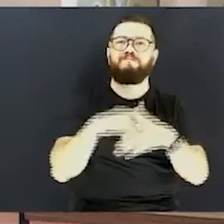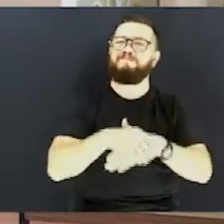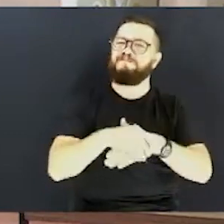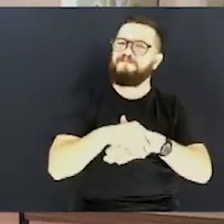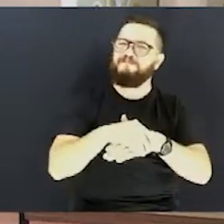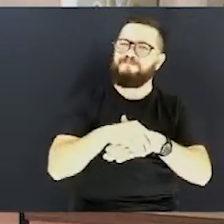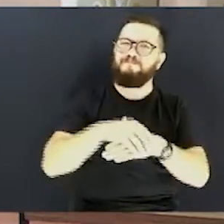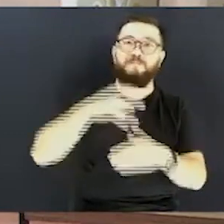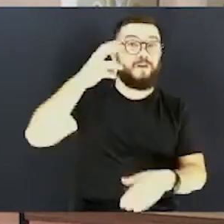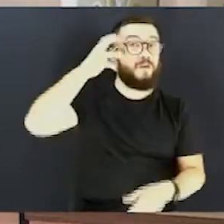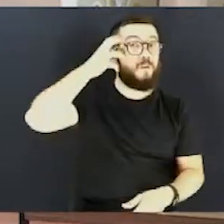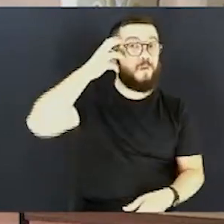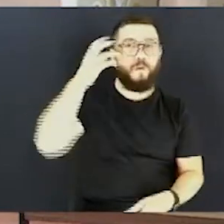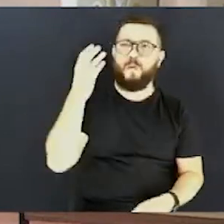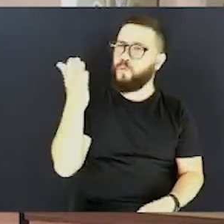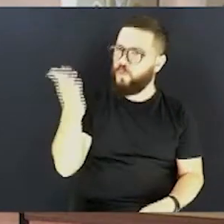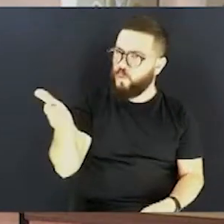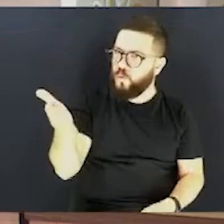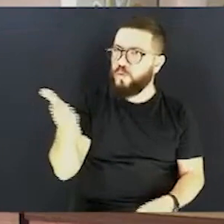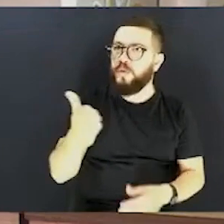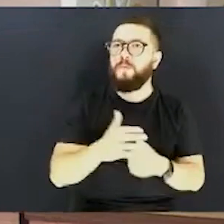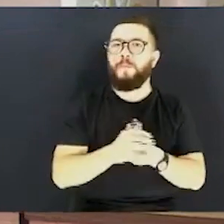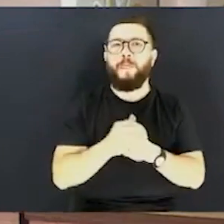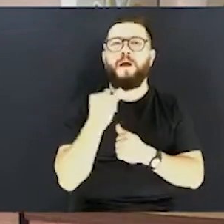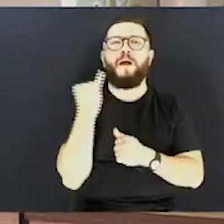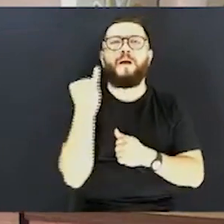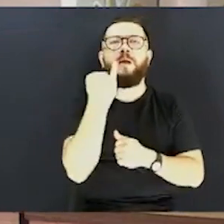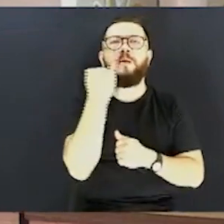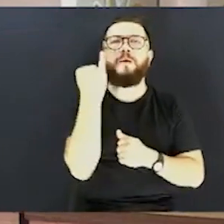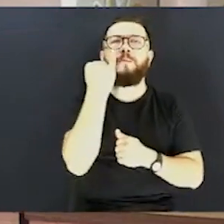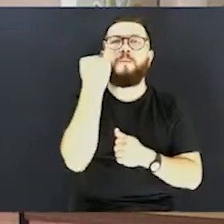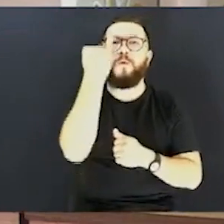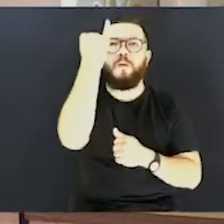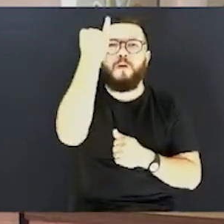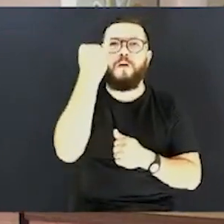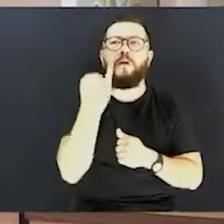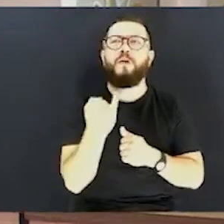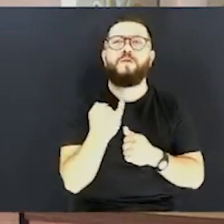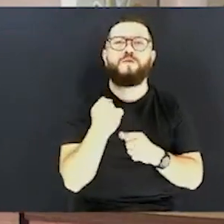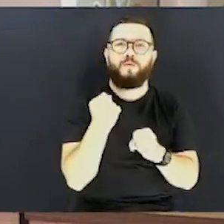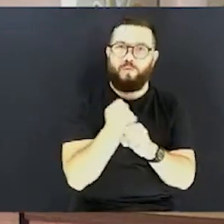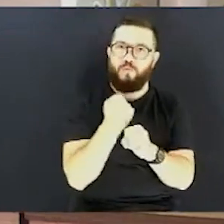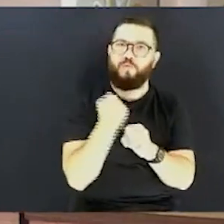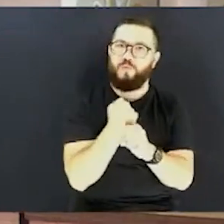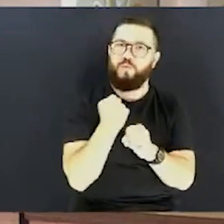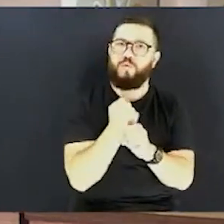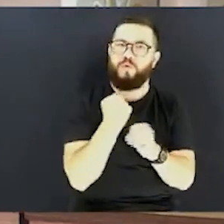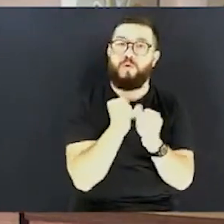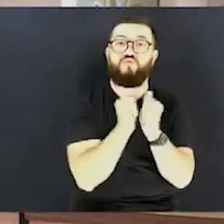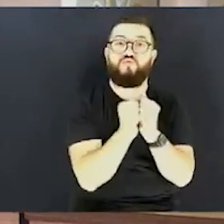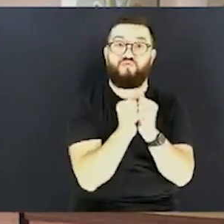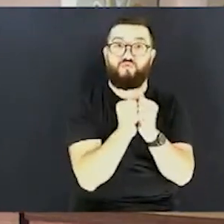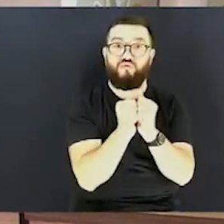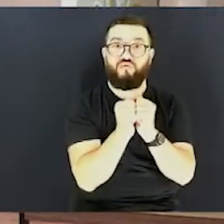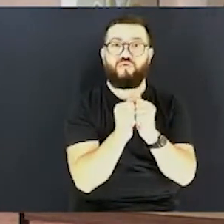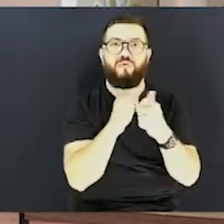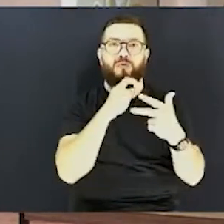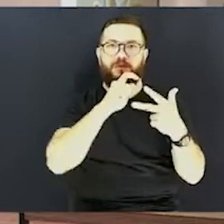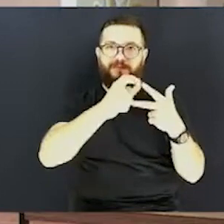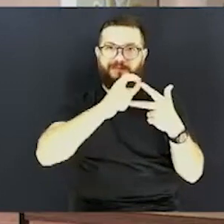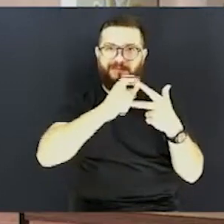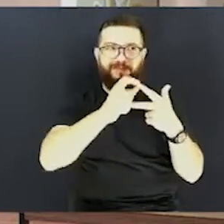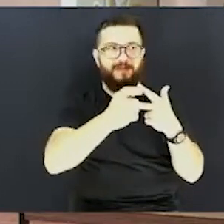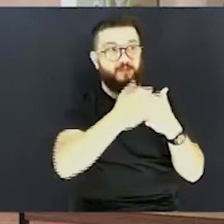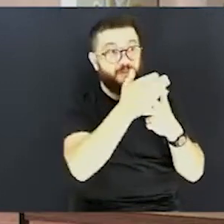iniciativa, importante construção, vereador Dalton Borba, que foi feito com o executivo, com os vereadores, com as vereadoras,